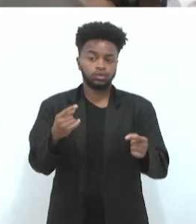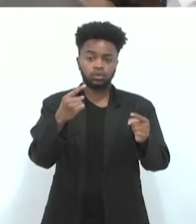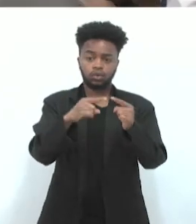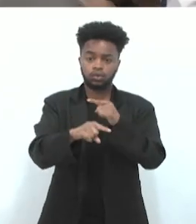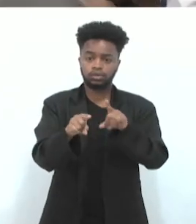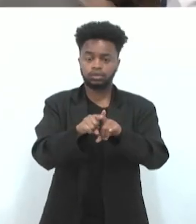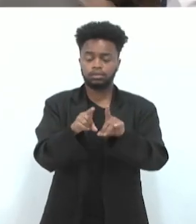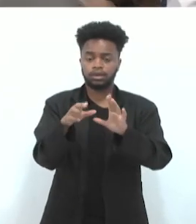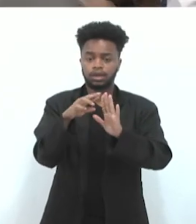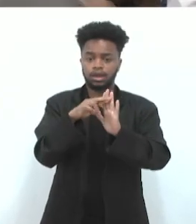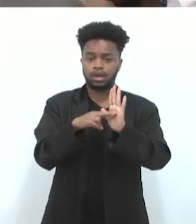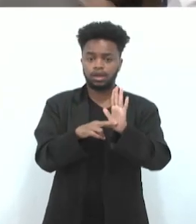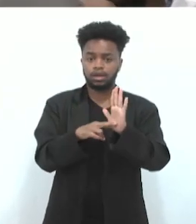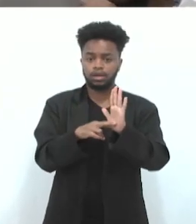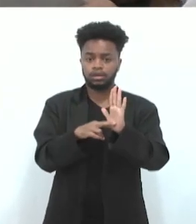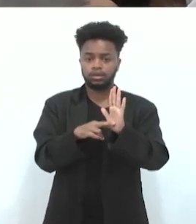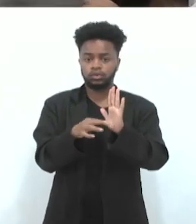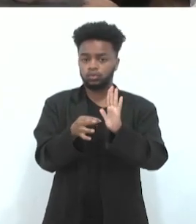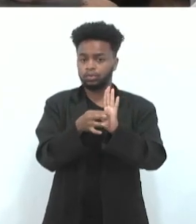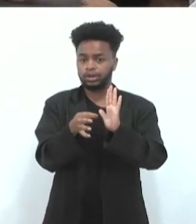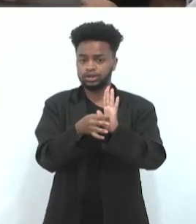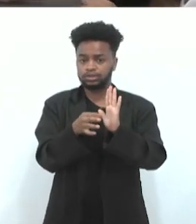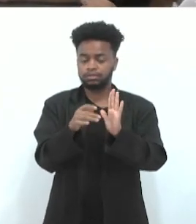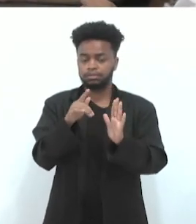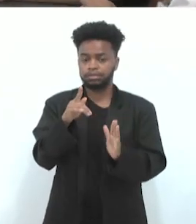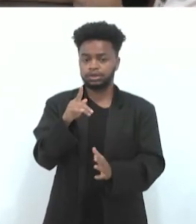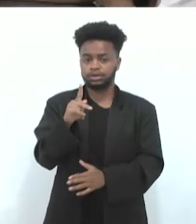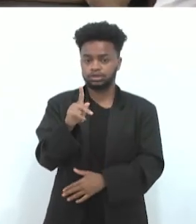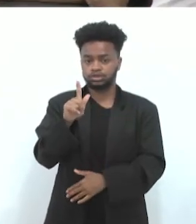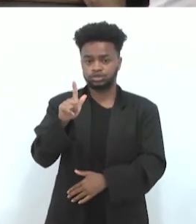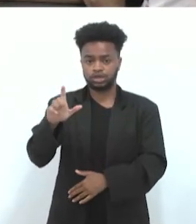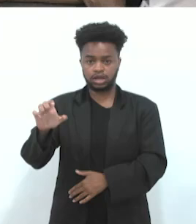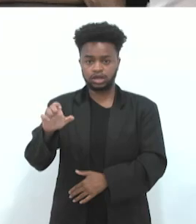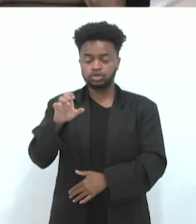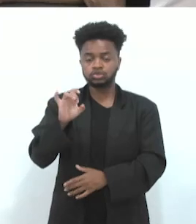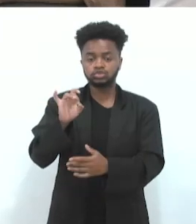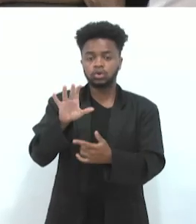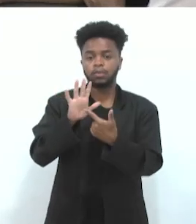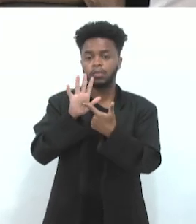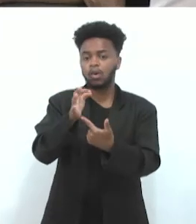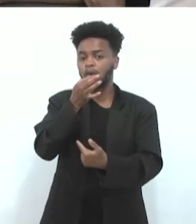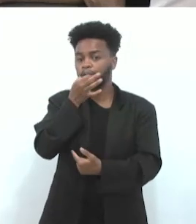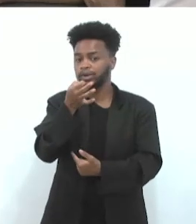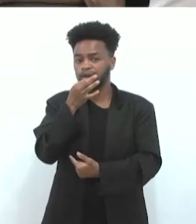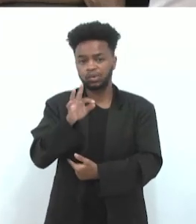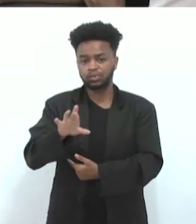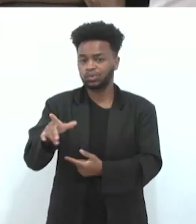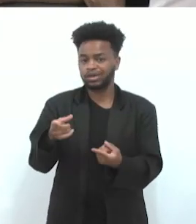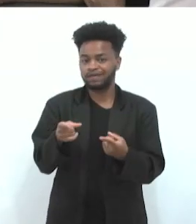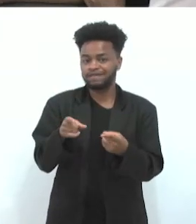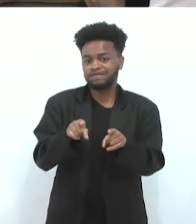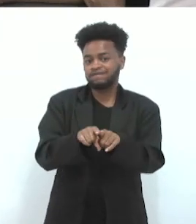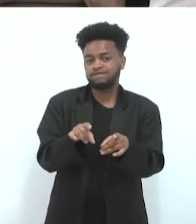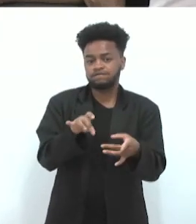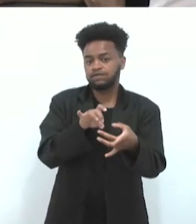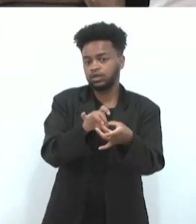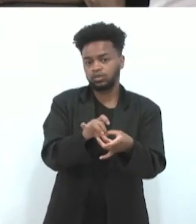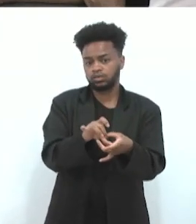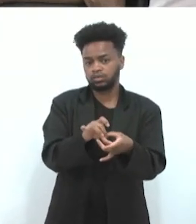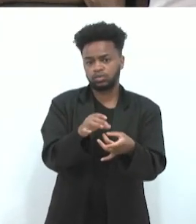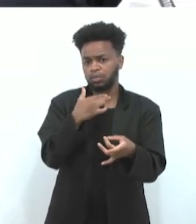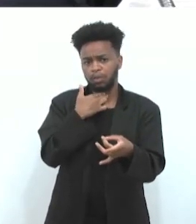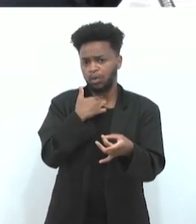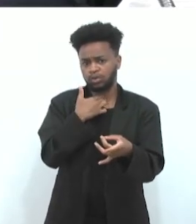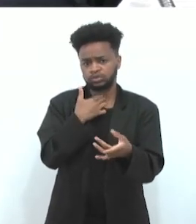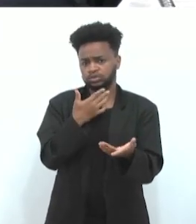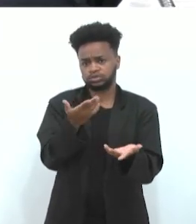princípio do próprio parecer da PGE, que é opinativo e não vinculante. Então, a PGE não pode fazer isso, ainda mais vincular